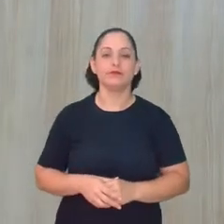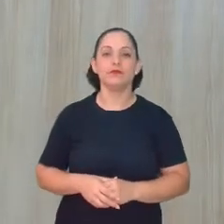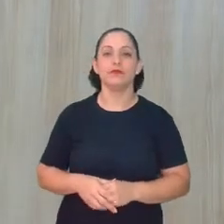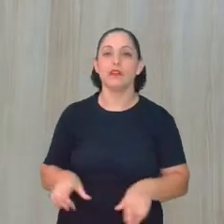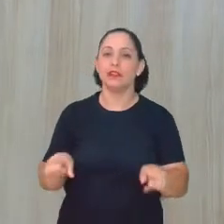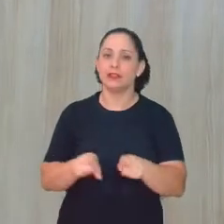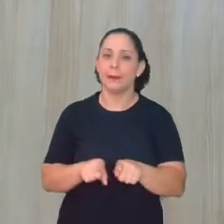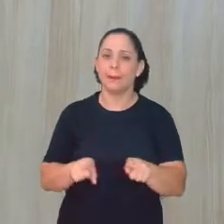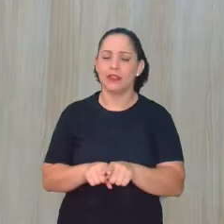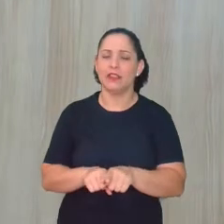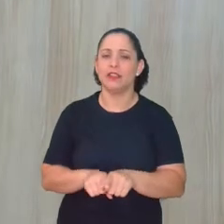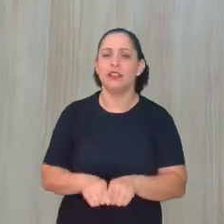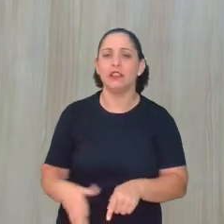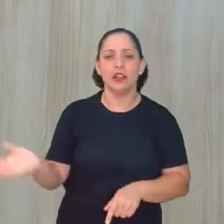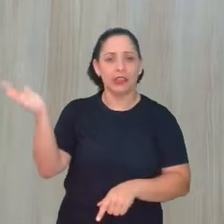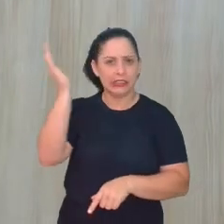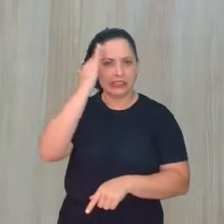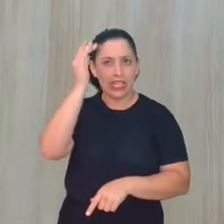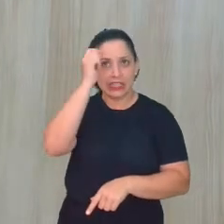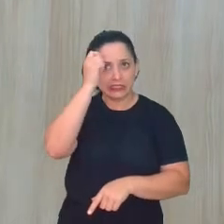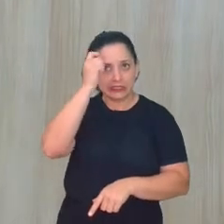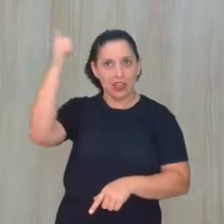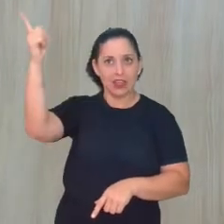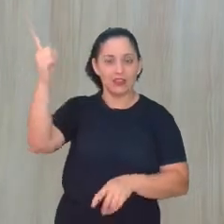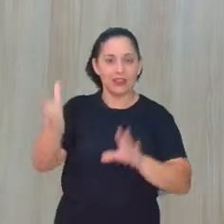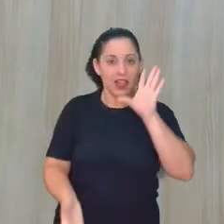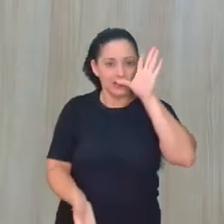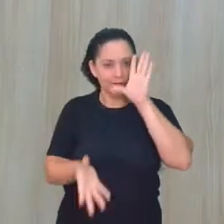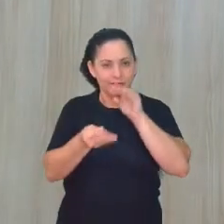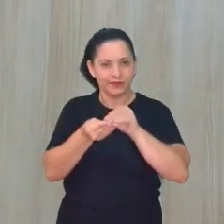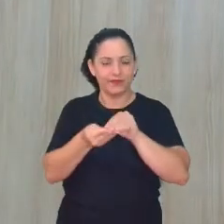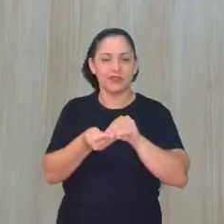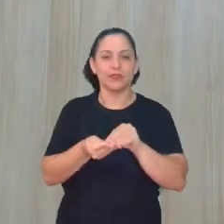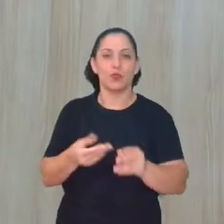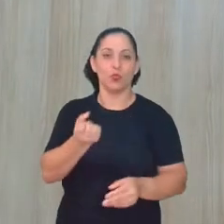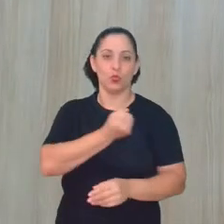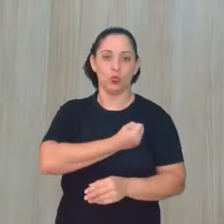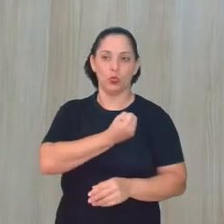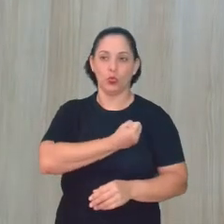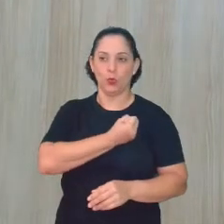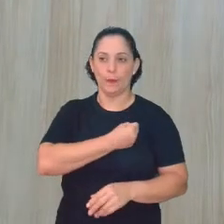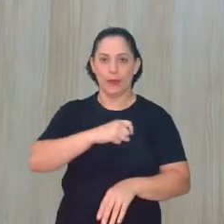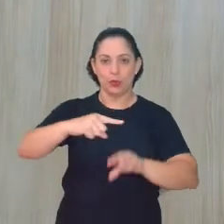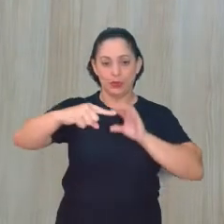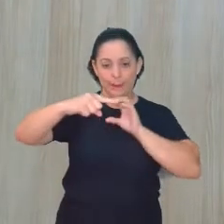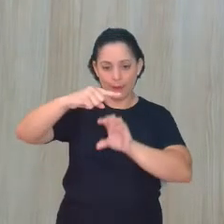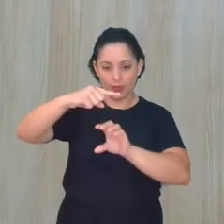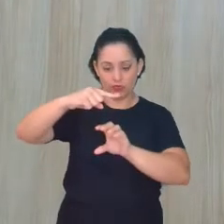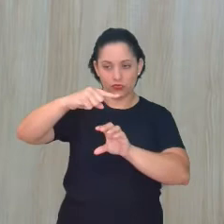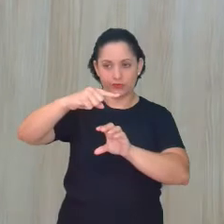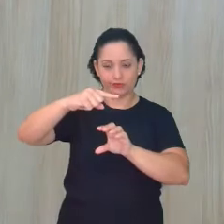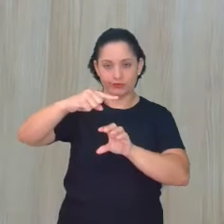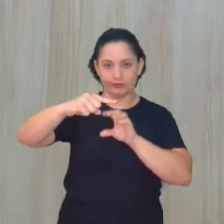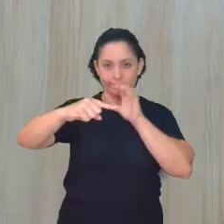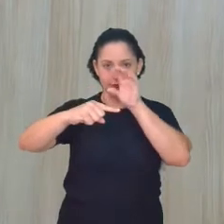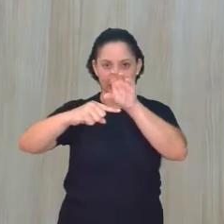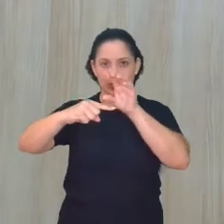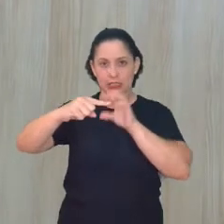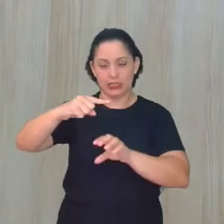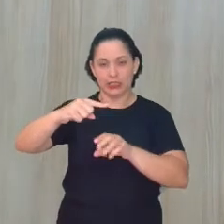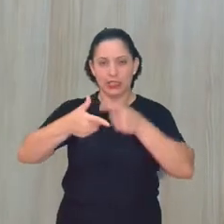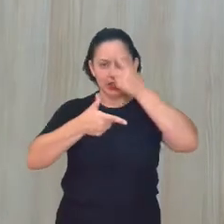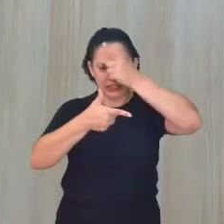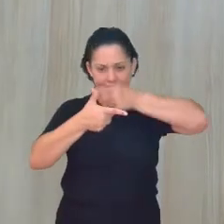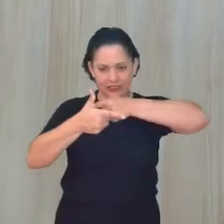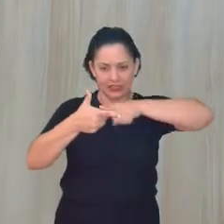esquece, pessoal, a ideia da simplificação aí da razão. O número que você está dividindo embaixo tem que ser o mesmo que está dividindo em cima. Não